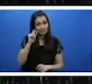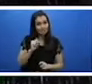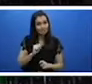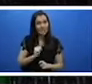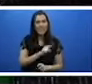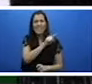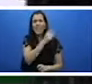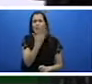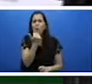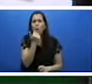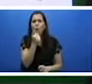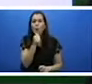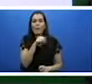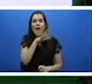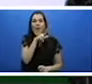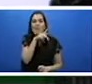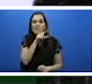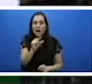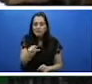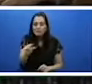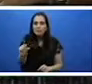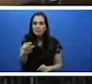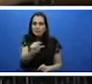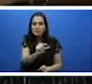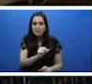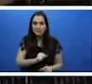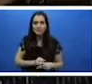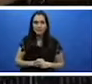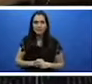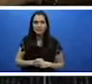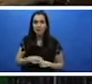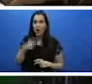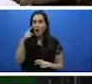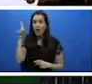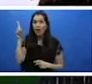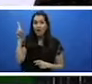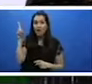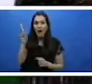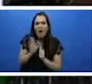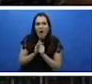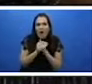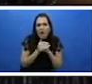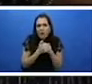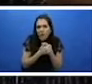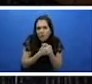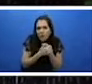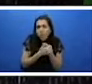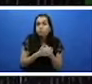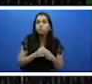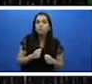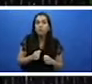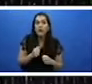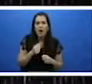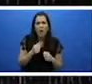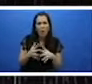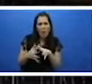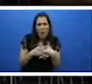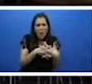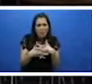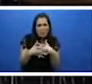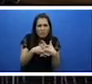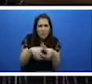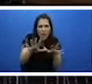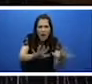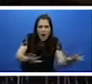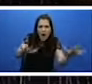menores do que ele. Você está vendo que ele, olha, se camufla aqui, Dá até para confundir ele no meio do